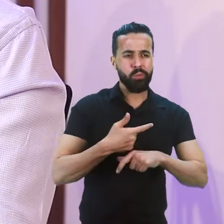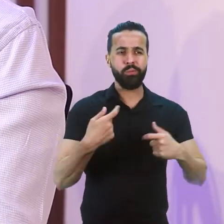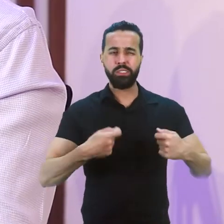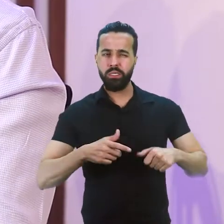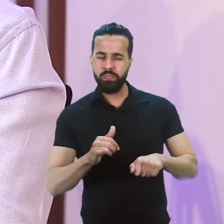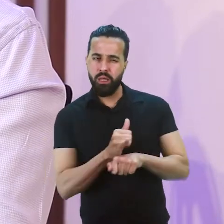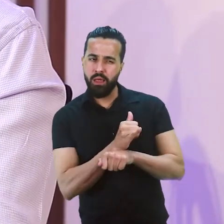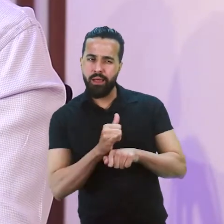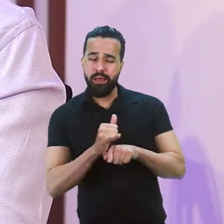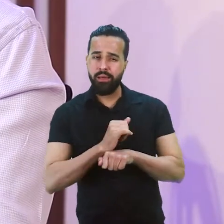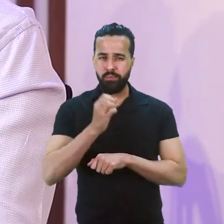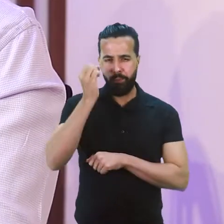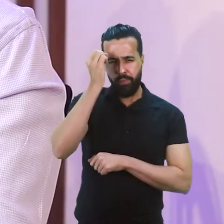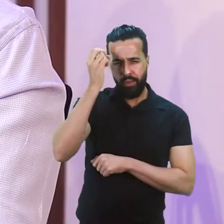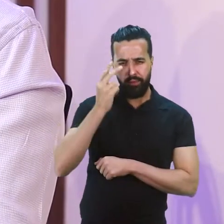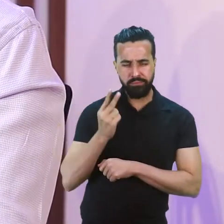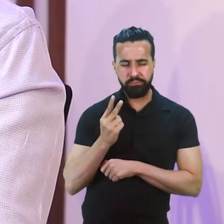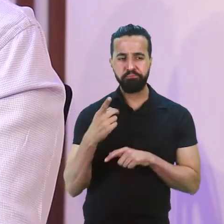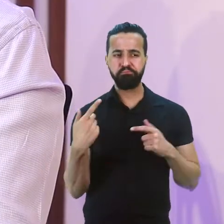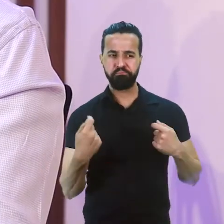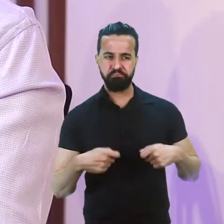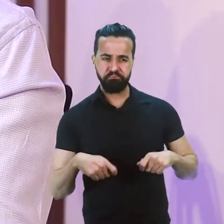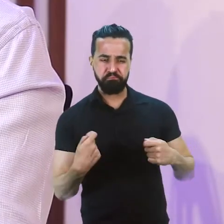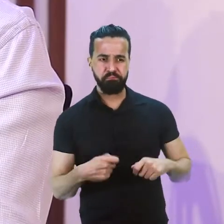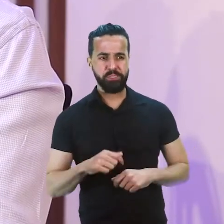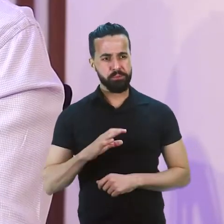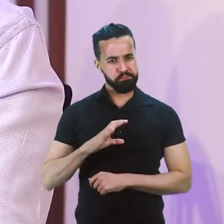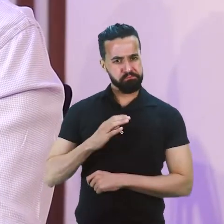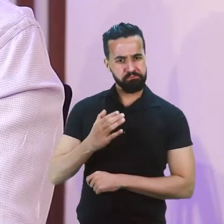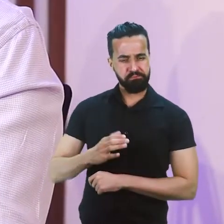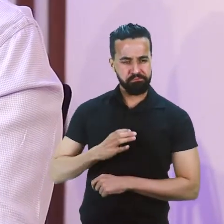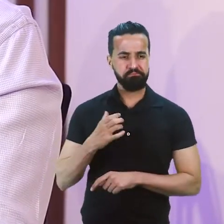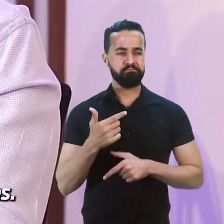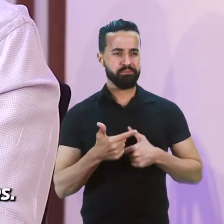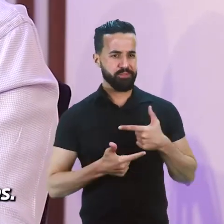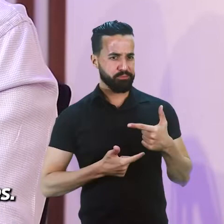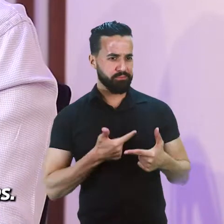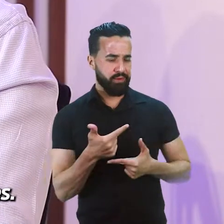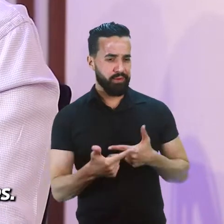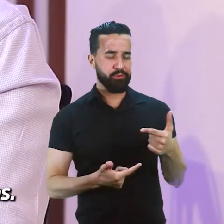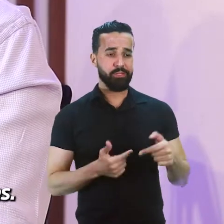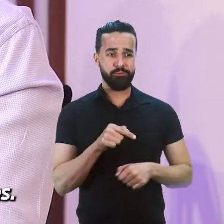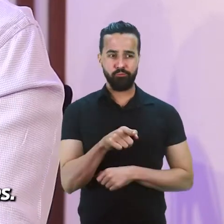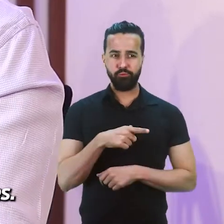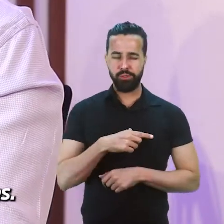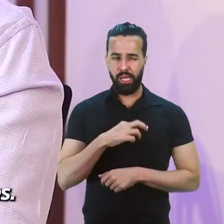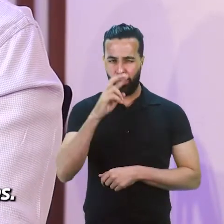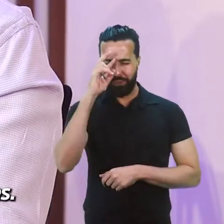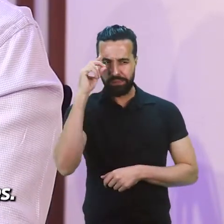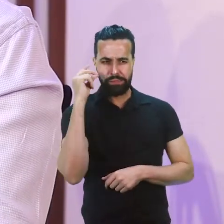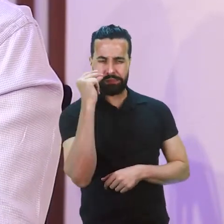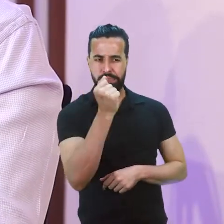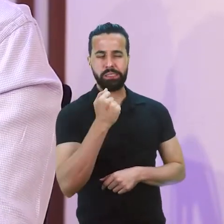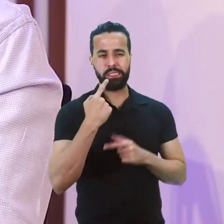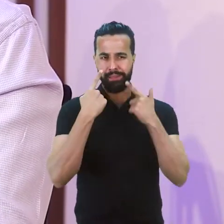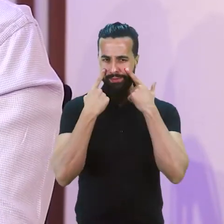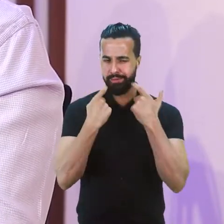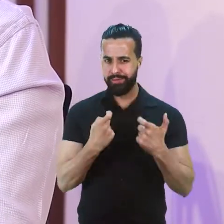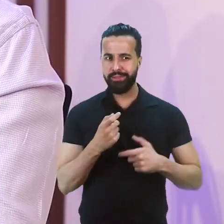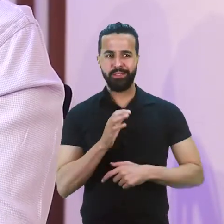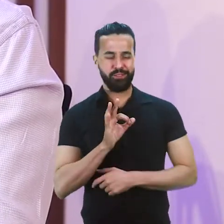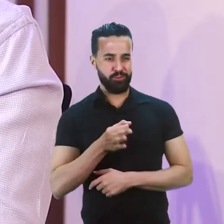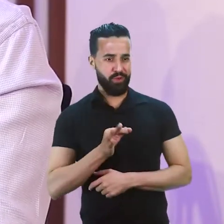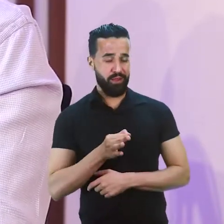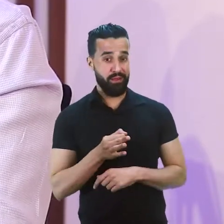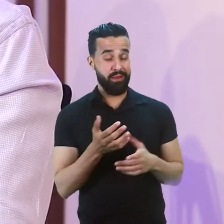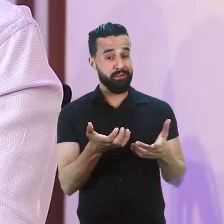perspicaz, ter todo um proativismo, né? Então você tinha umas sacadas muito interessantes, e aí